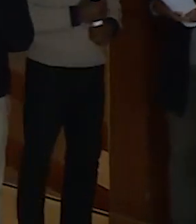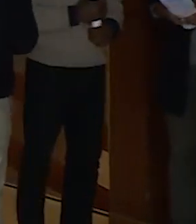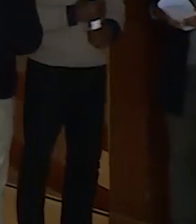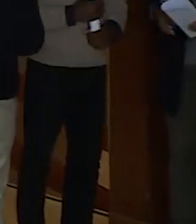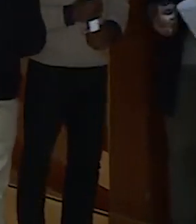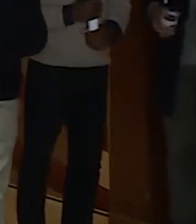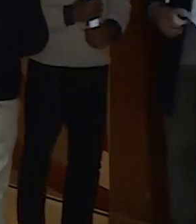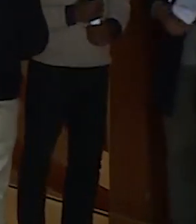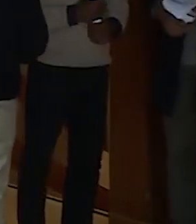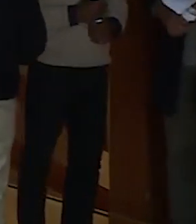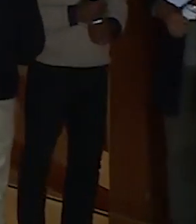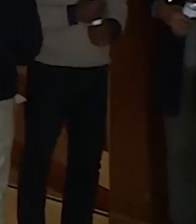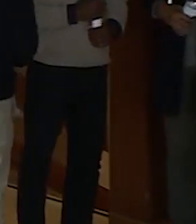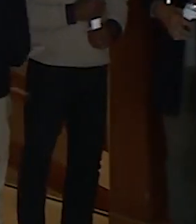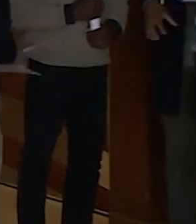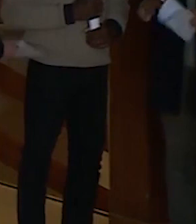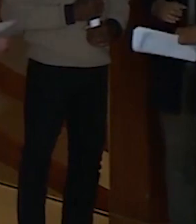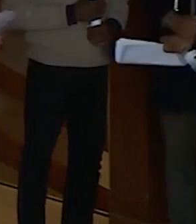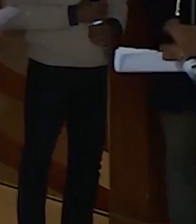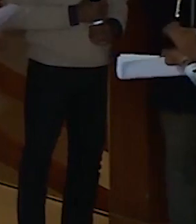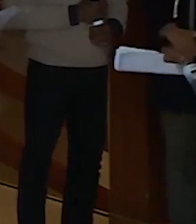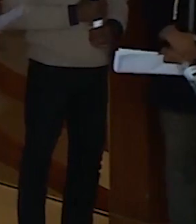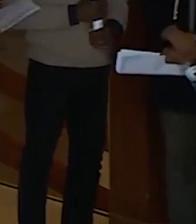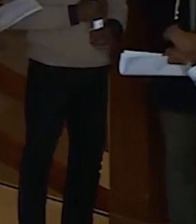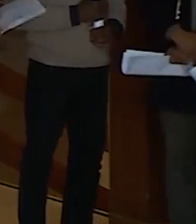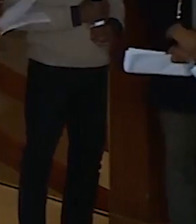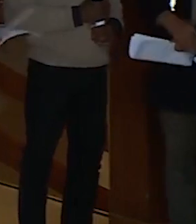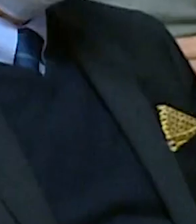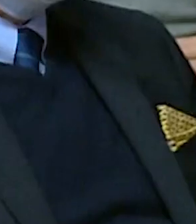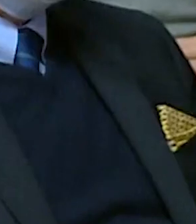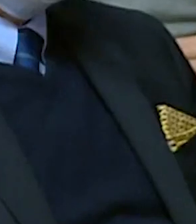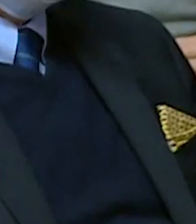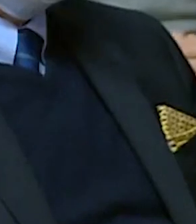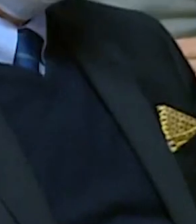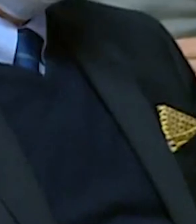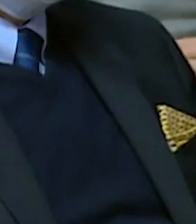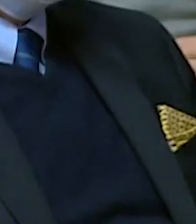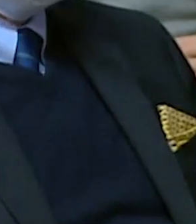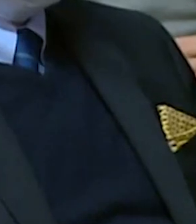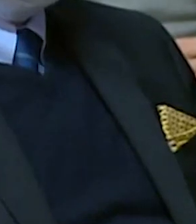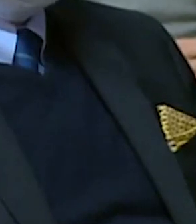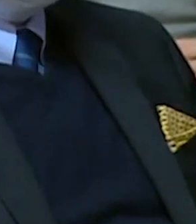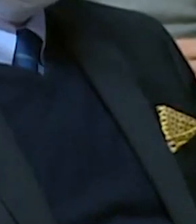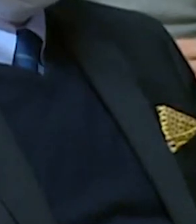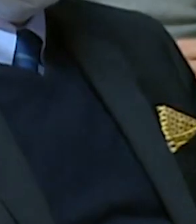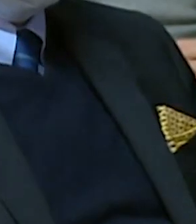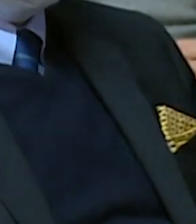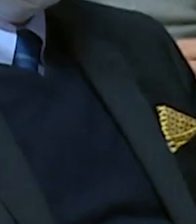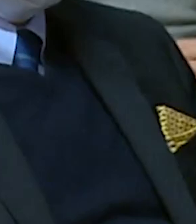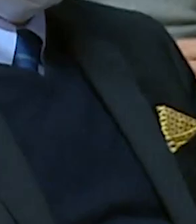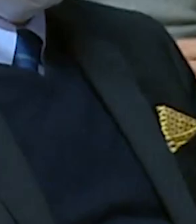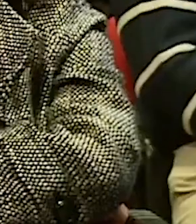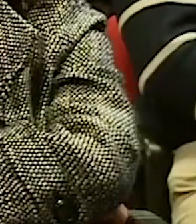aquilo que um judeu, que nós conhecemos muito bem, chamado Jesus de Nazaré, disse e fez. Este novo espaço de investigação no